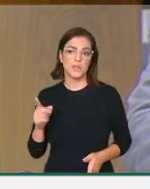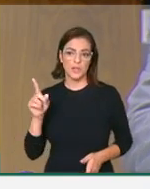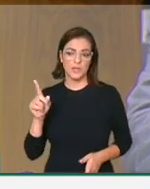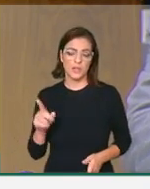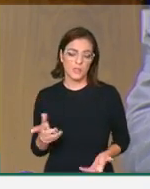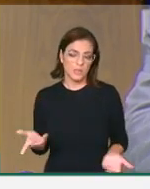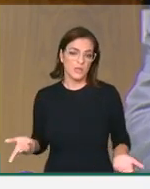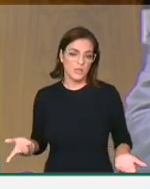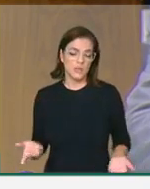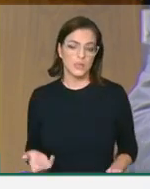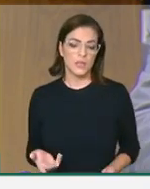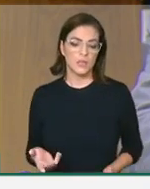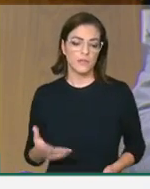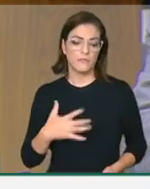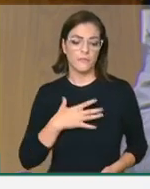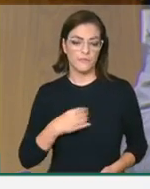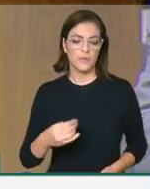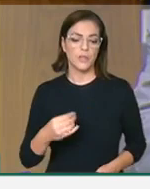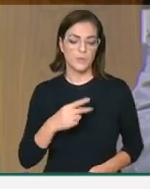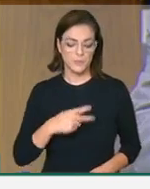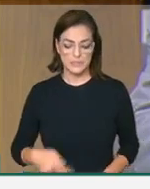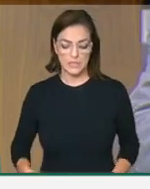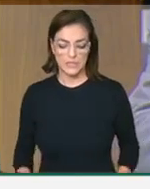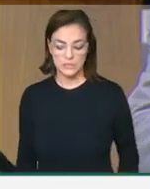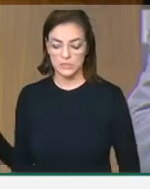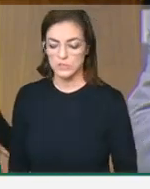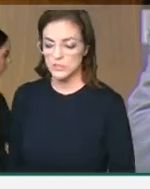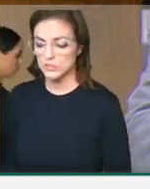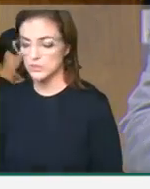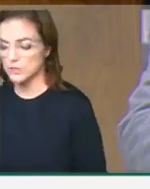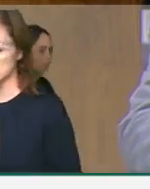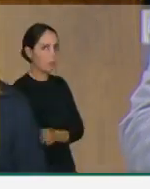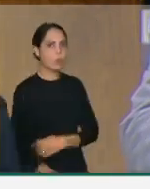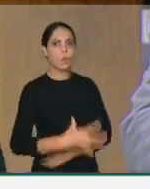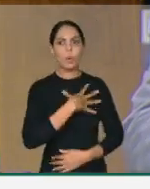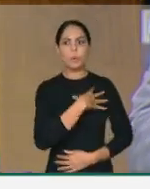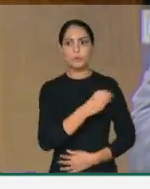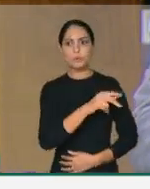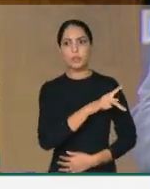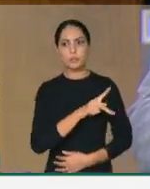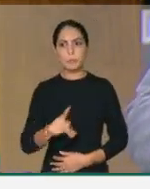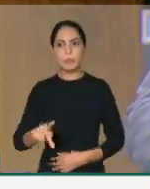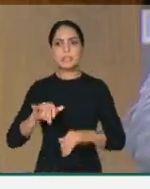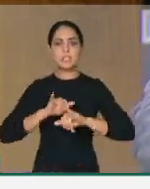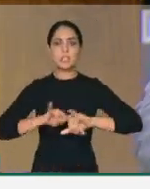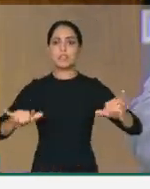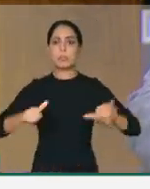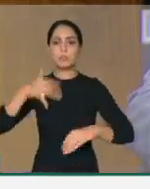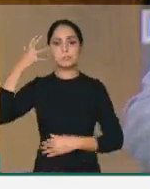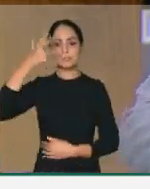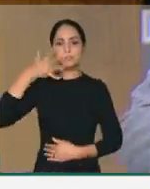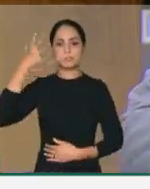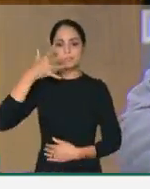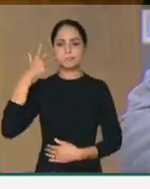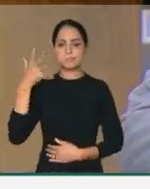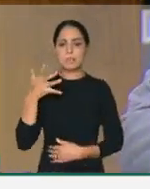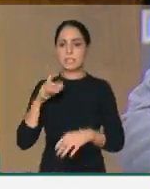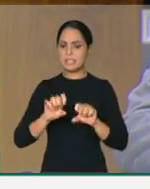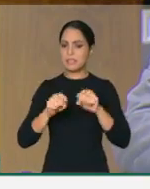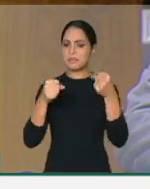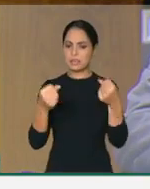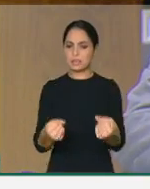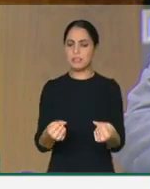República, que fez aqui mais um discurso de defesa do aparato da